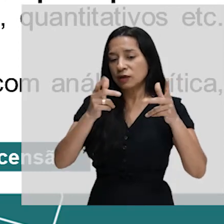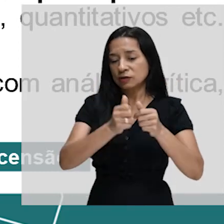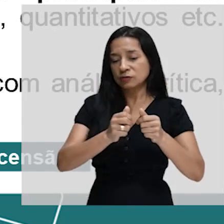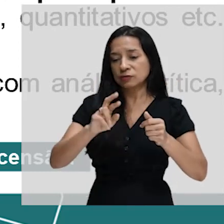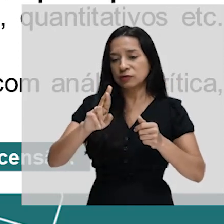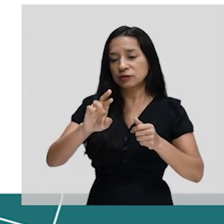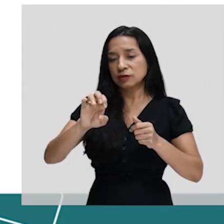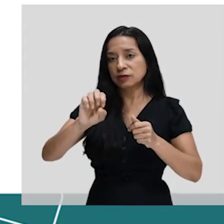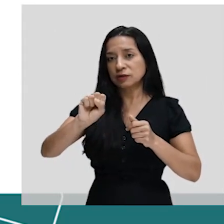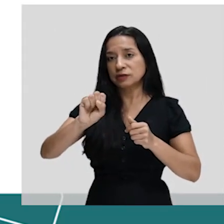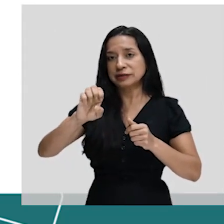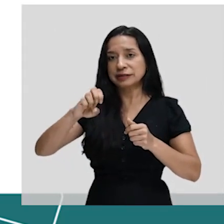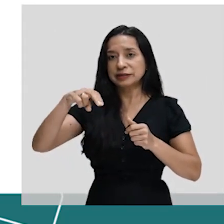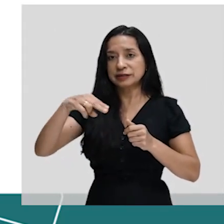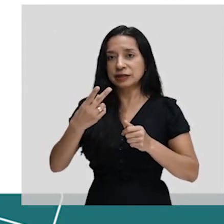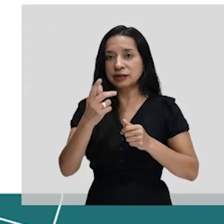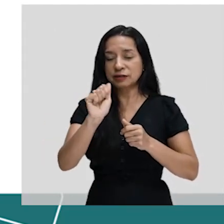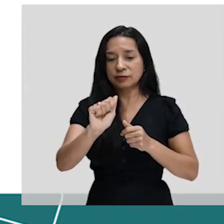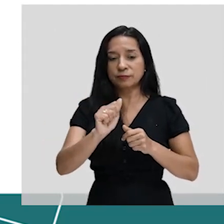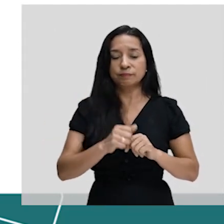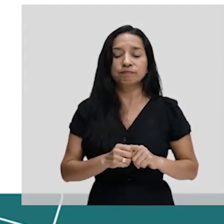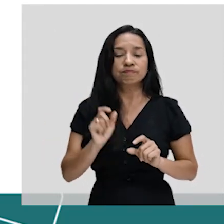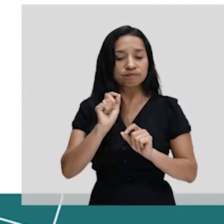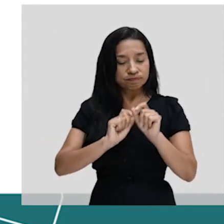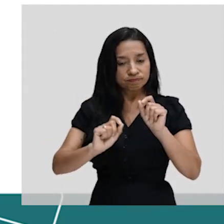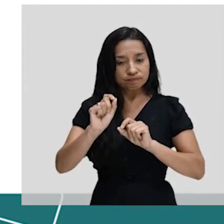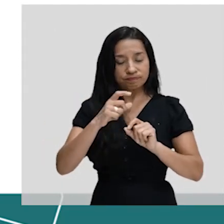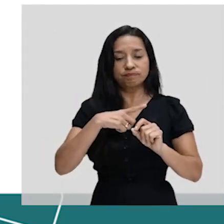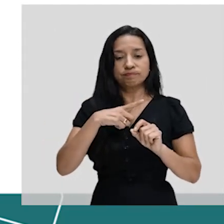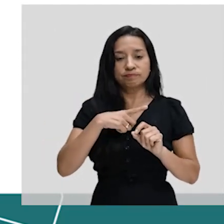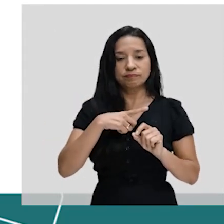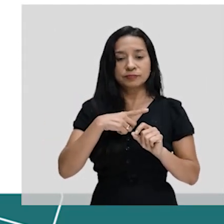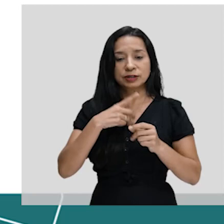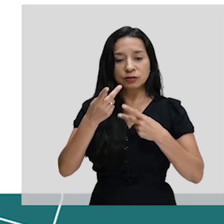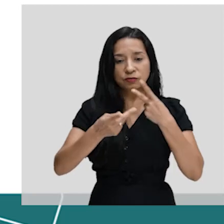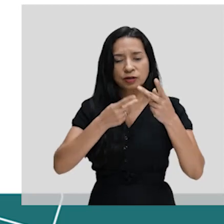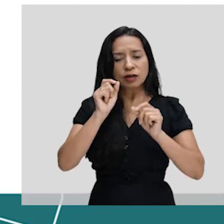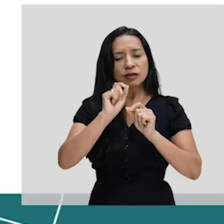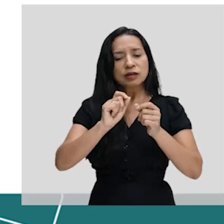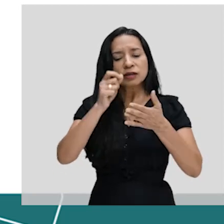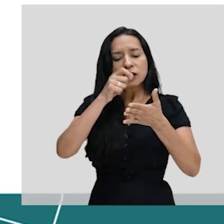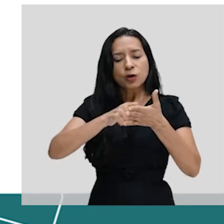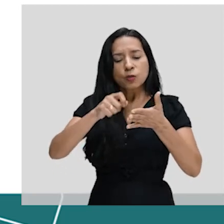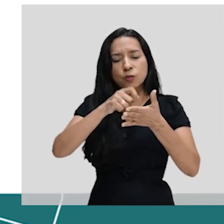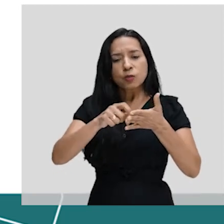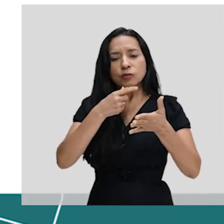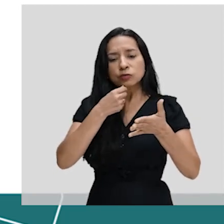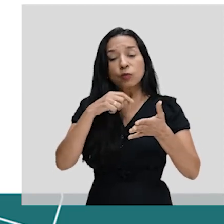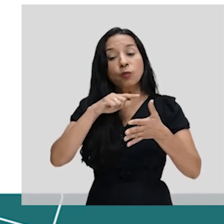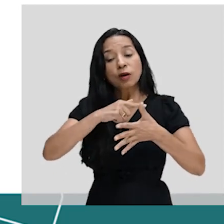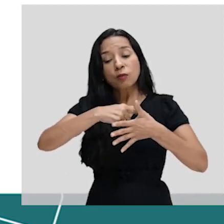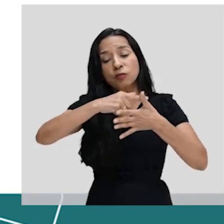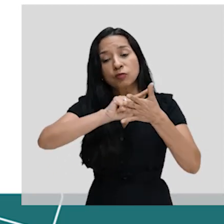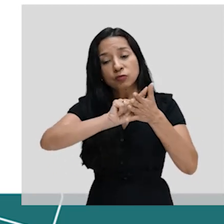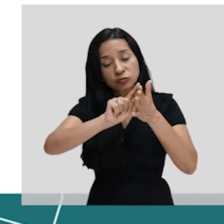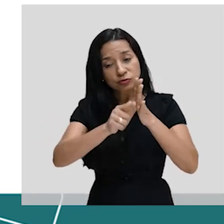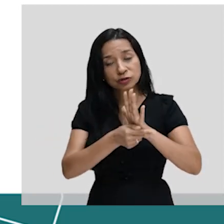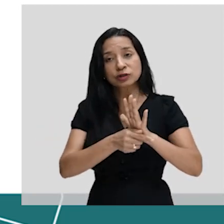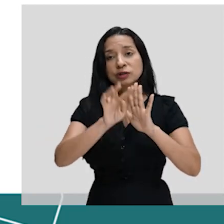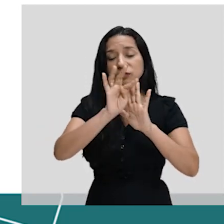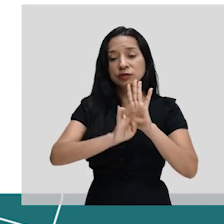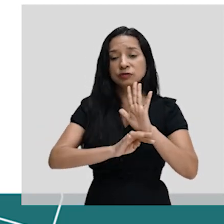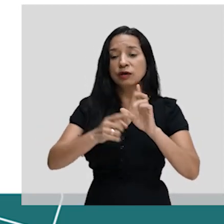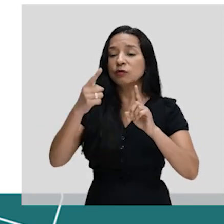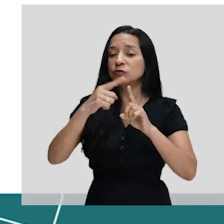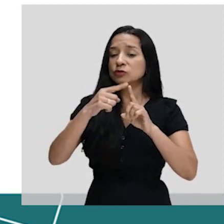chamado de resenha, tá? E aí, você tem que dizer quem é o autor, qual é o gênero textual, né? Que tipo